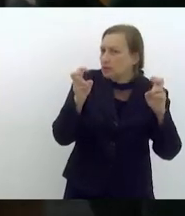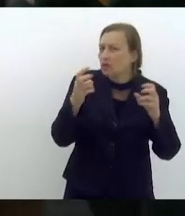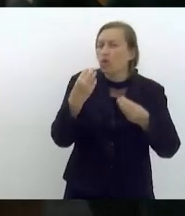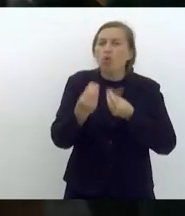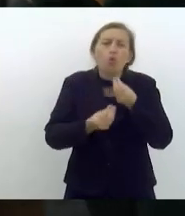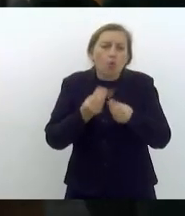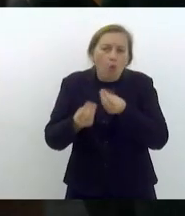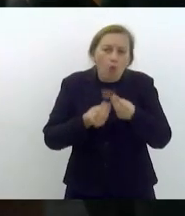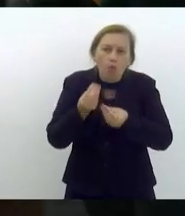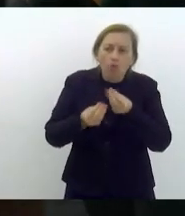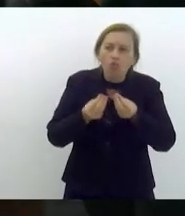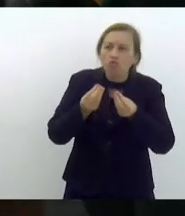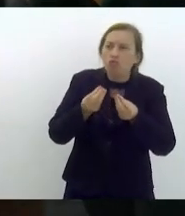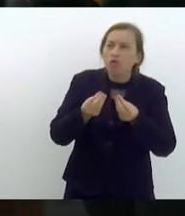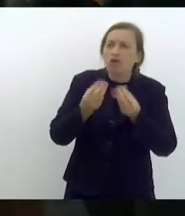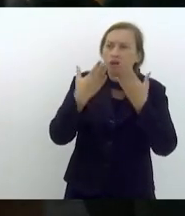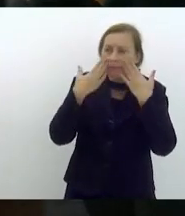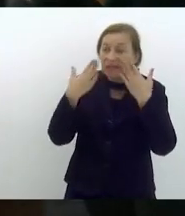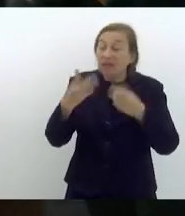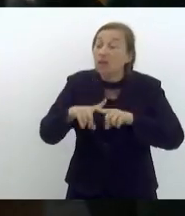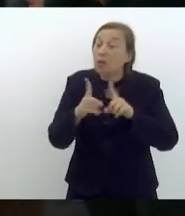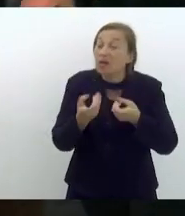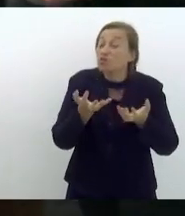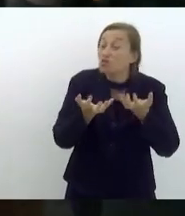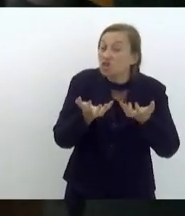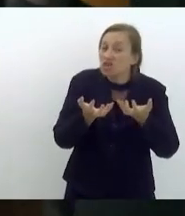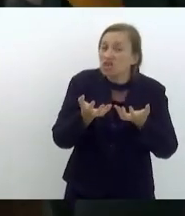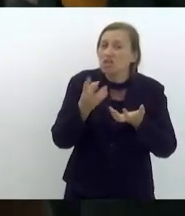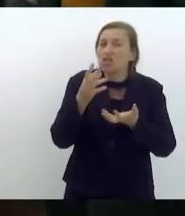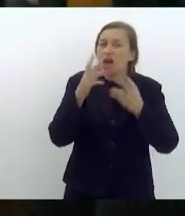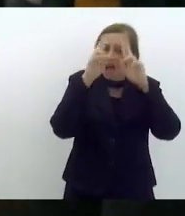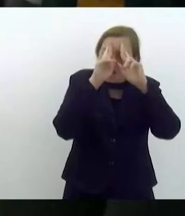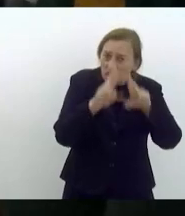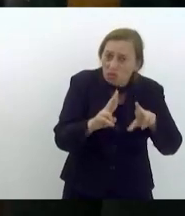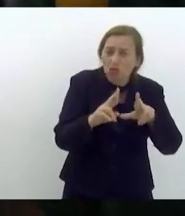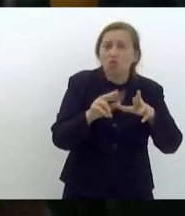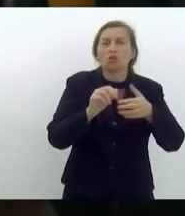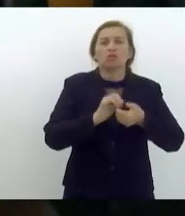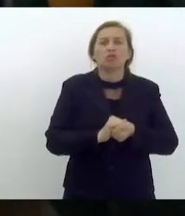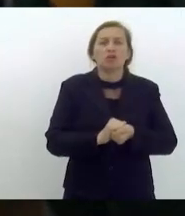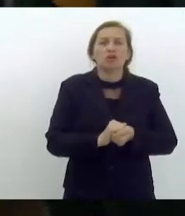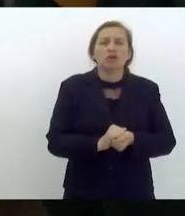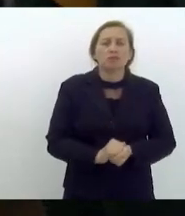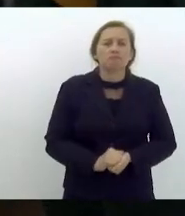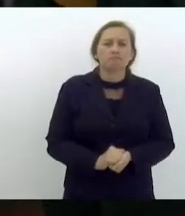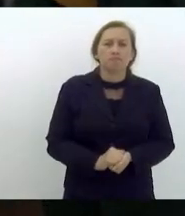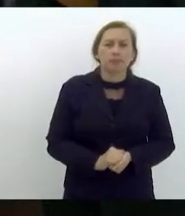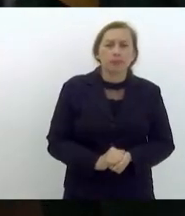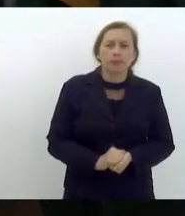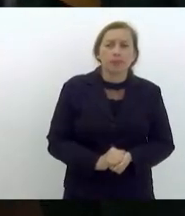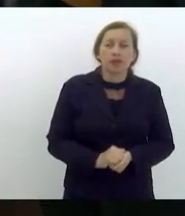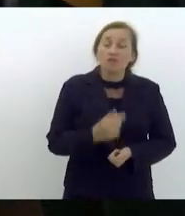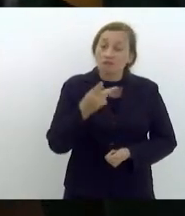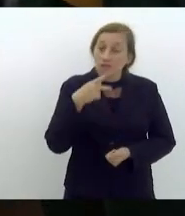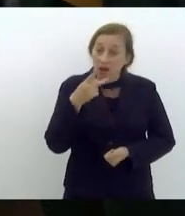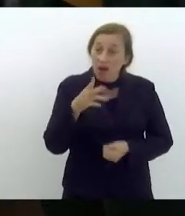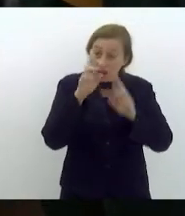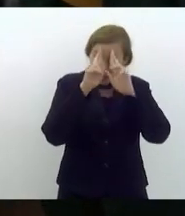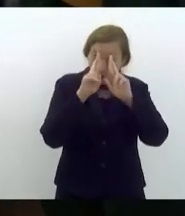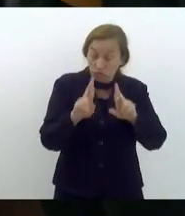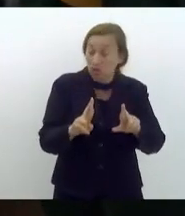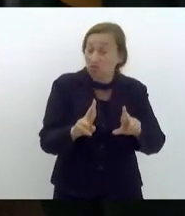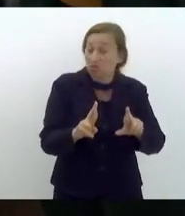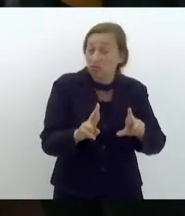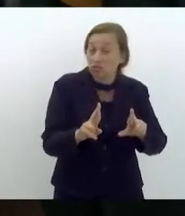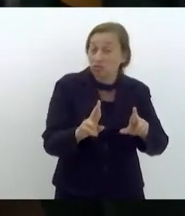que foi conduzido o processo mas eu queria de maneira muito respeitosa é dizer que respeito muito